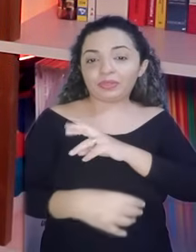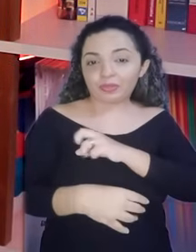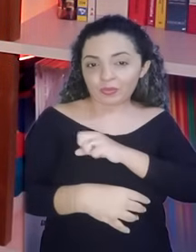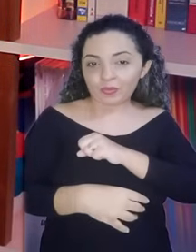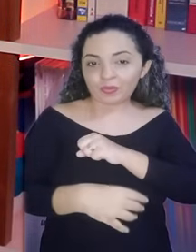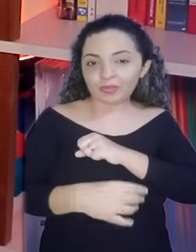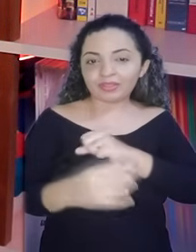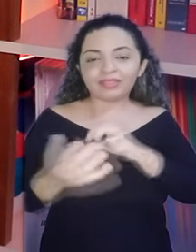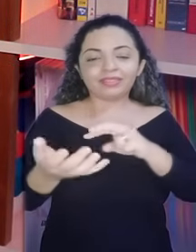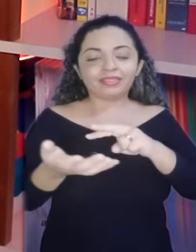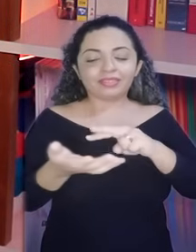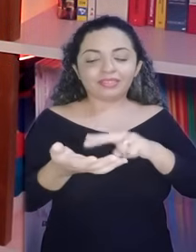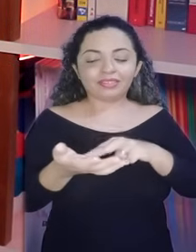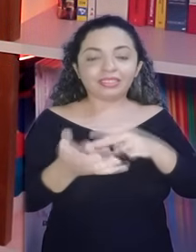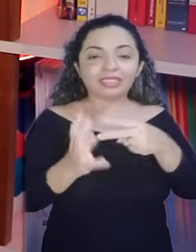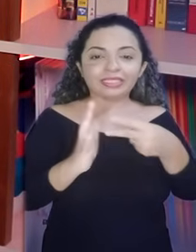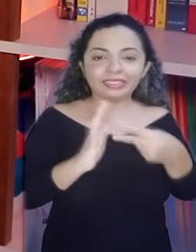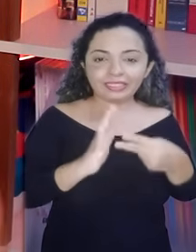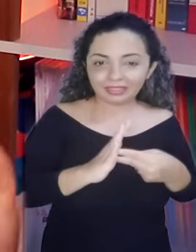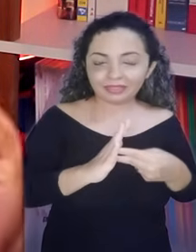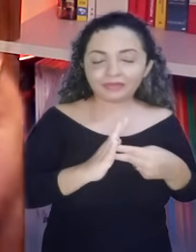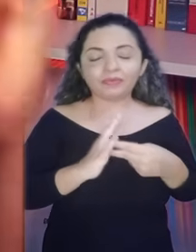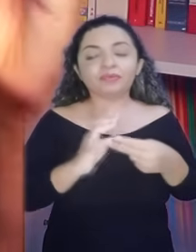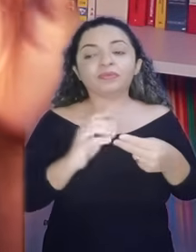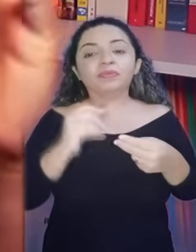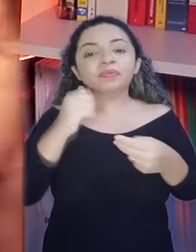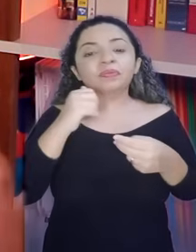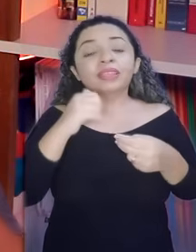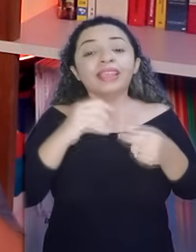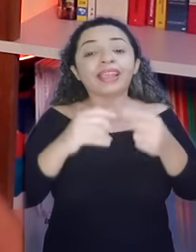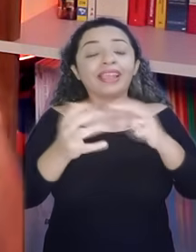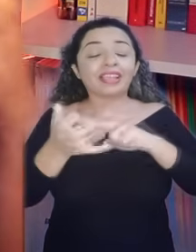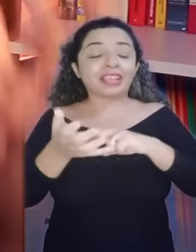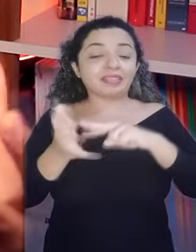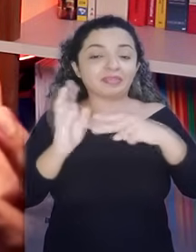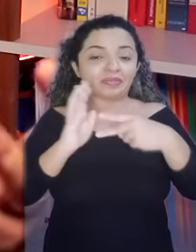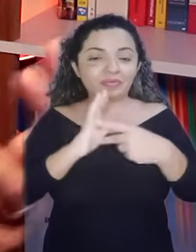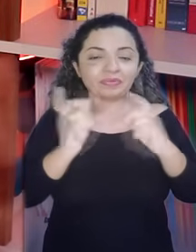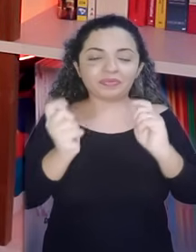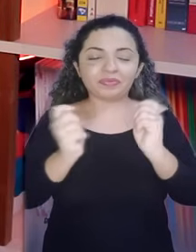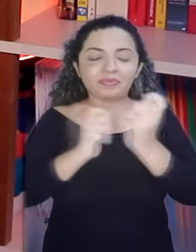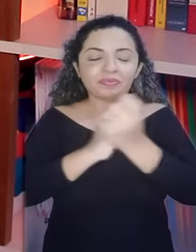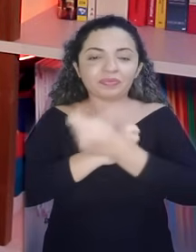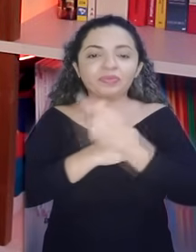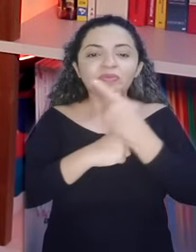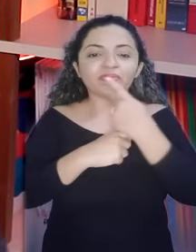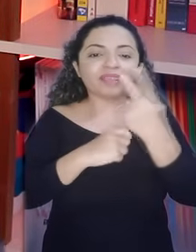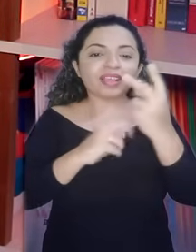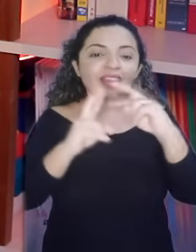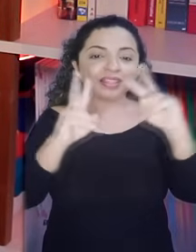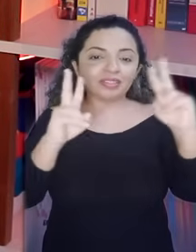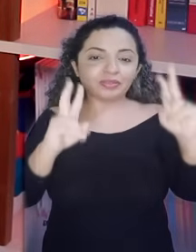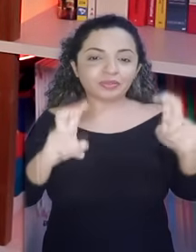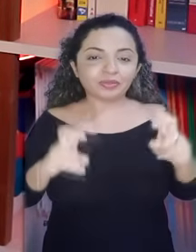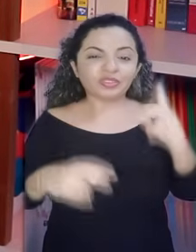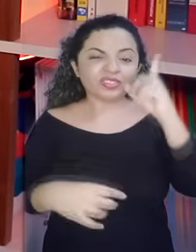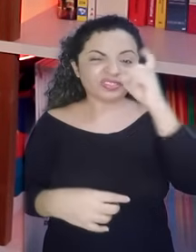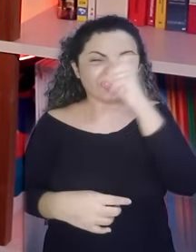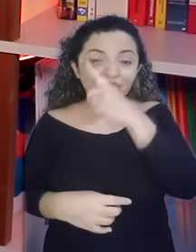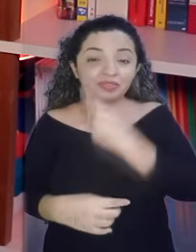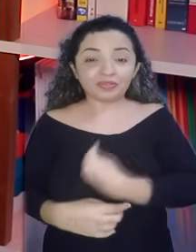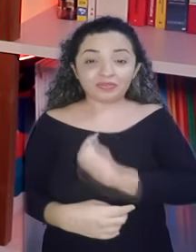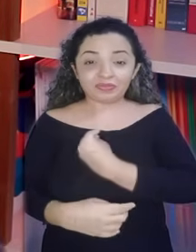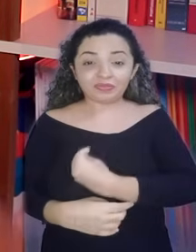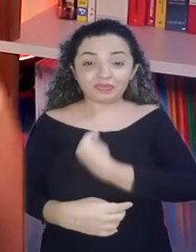ter adaptado também o roteiro, participou do filme, a grande metáfora que expande muito bem sobre essa reportagem, sobre a dificuldade de